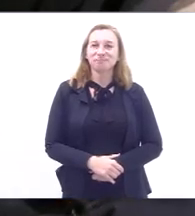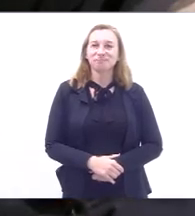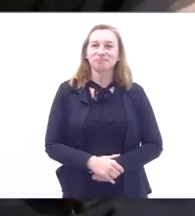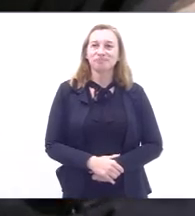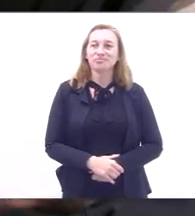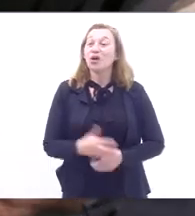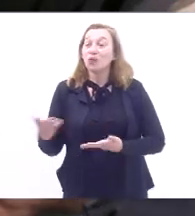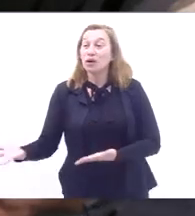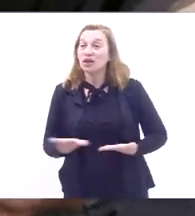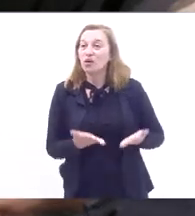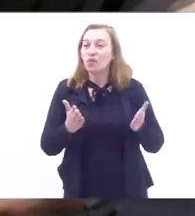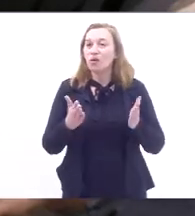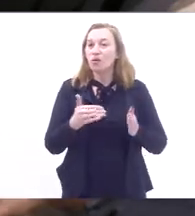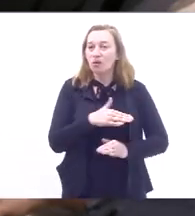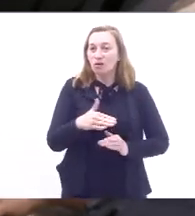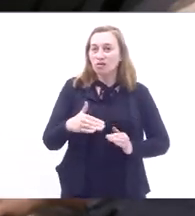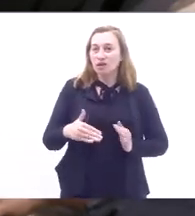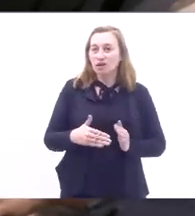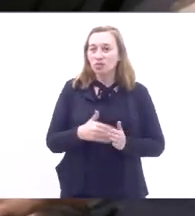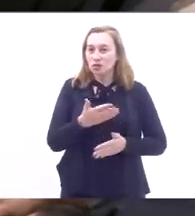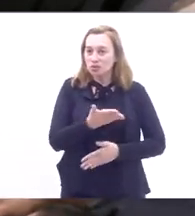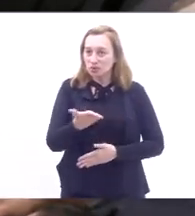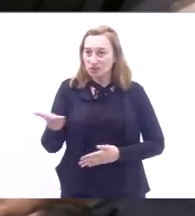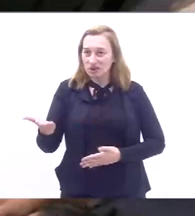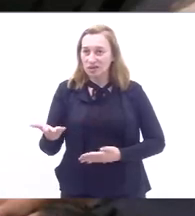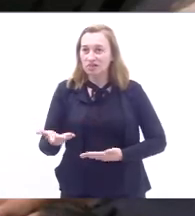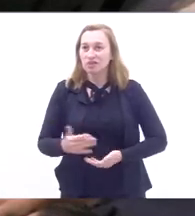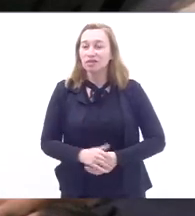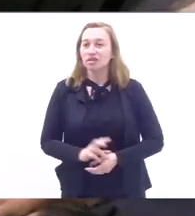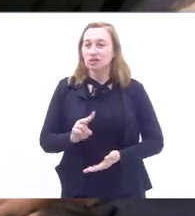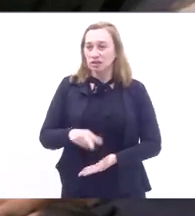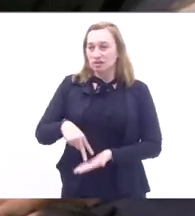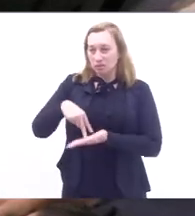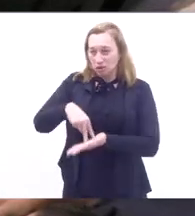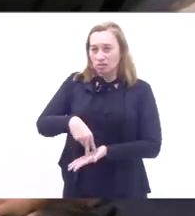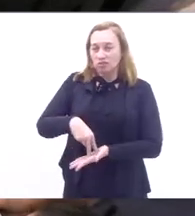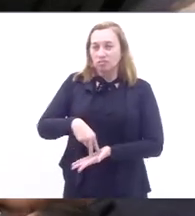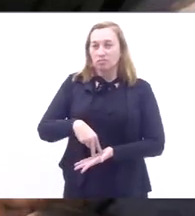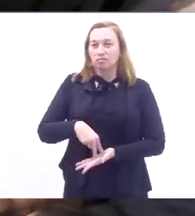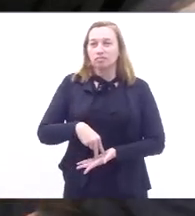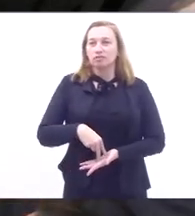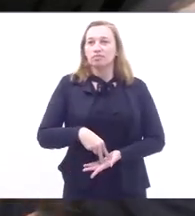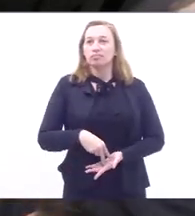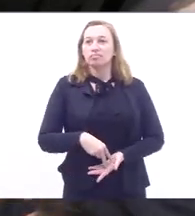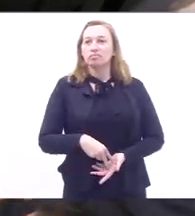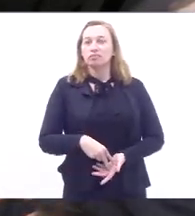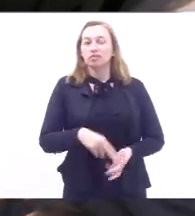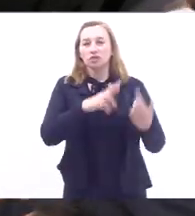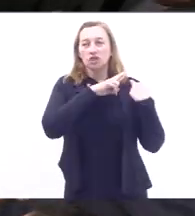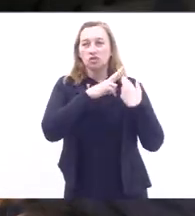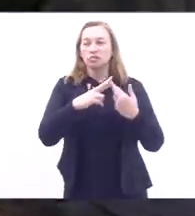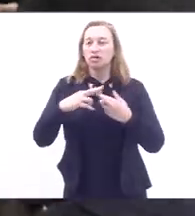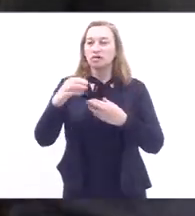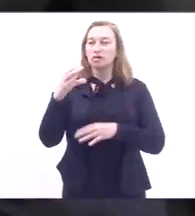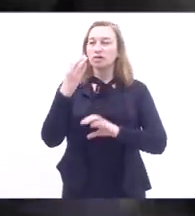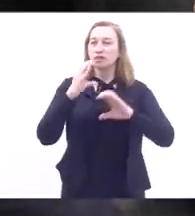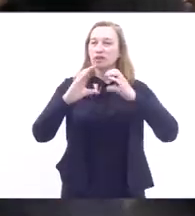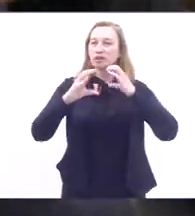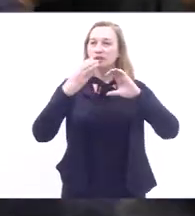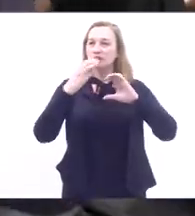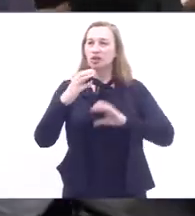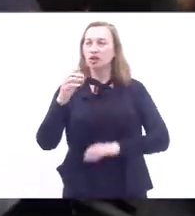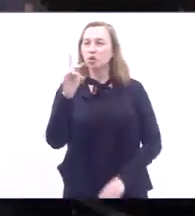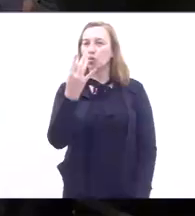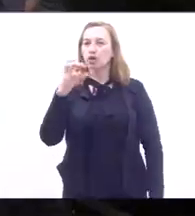Eu queria convidar agora a todos ficar em posição de respeito, ficar assim de pé para a gente cantar o nosso